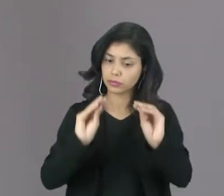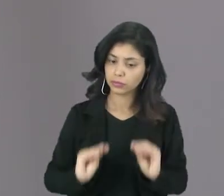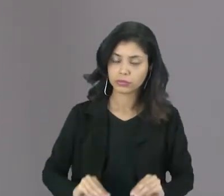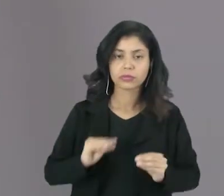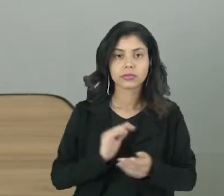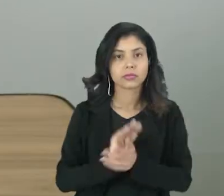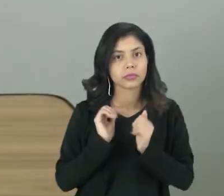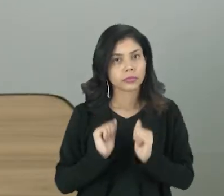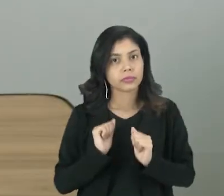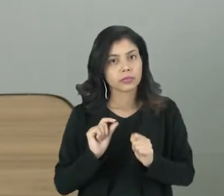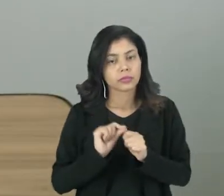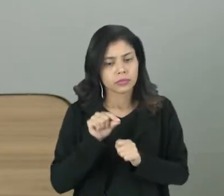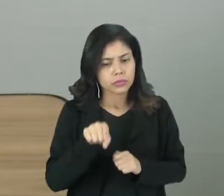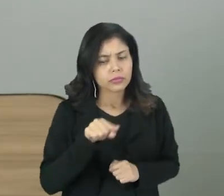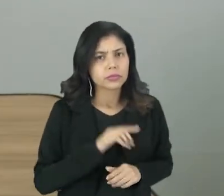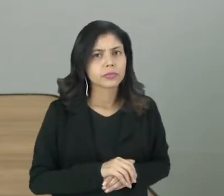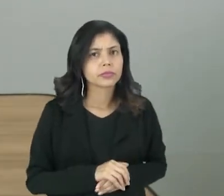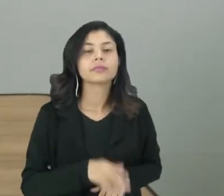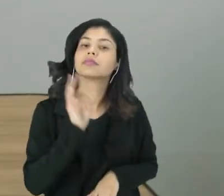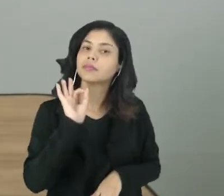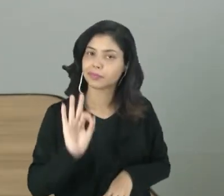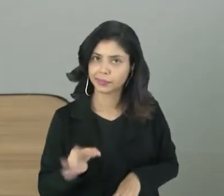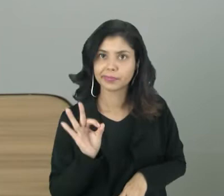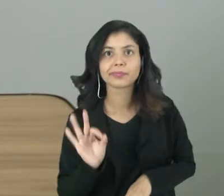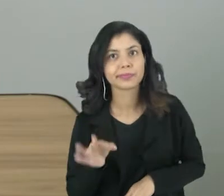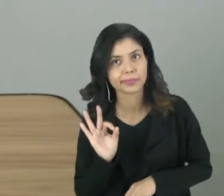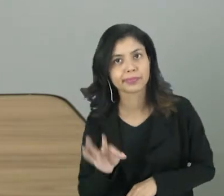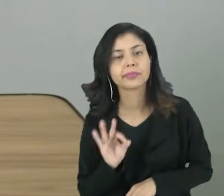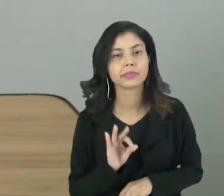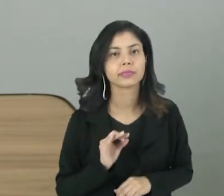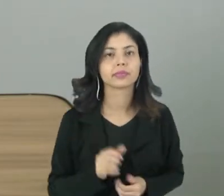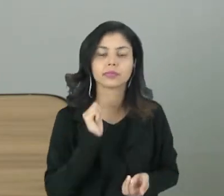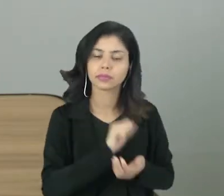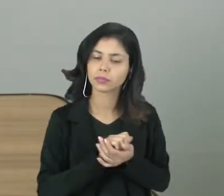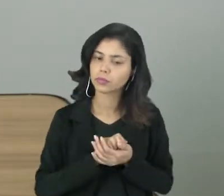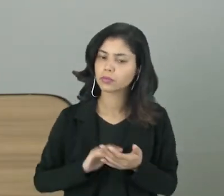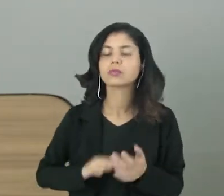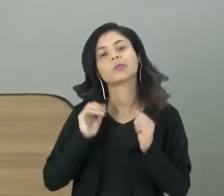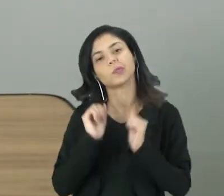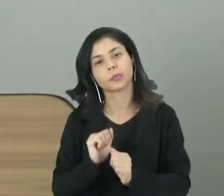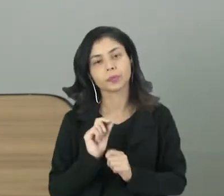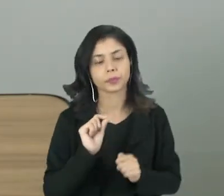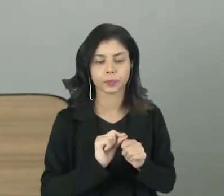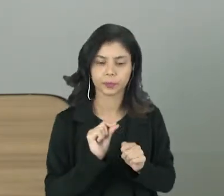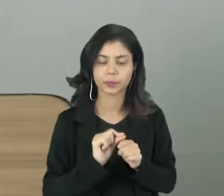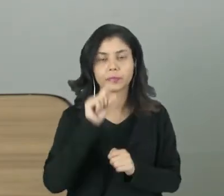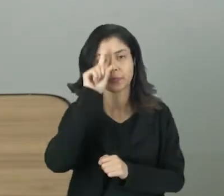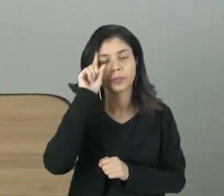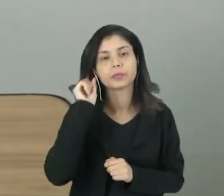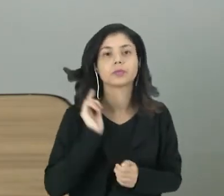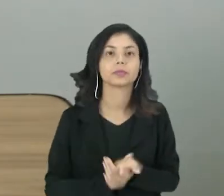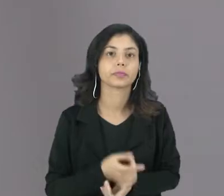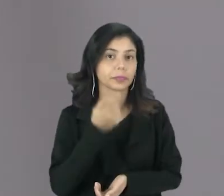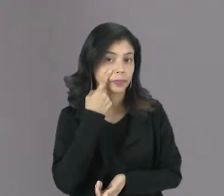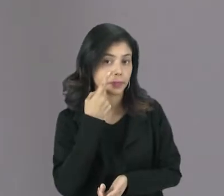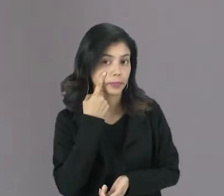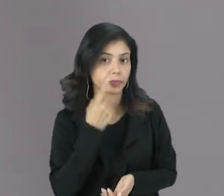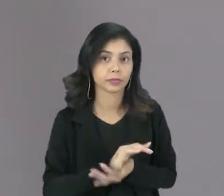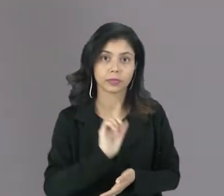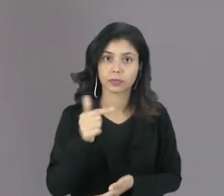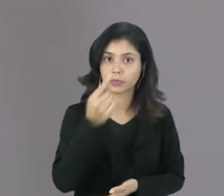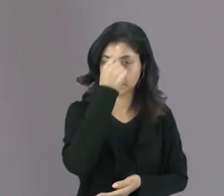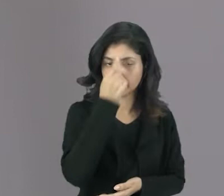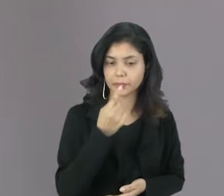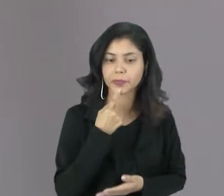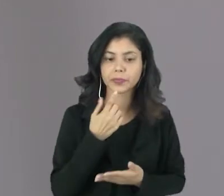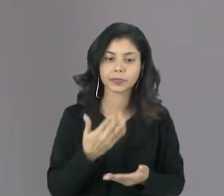vocês podem fazer isso com certeza é uma atividade que vocês podem fazer Observe esta